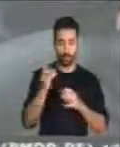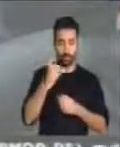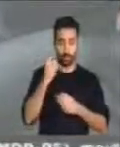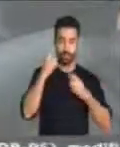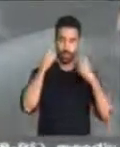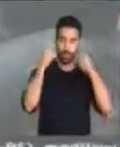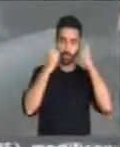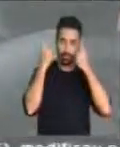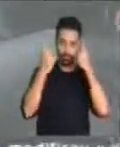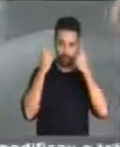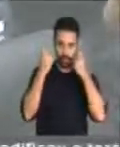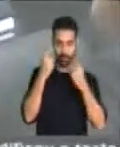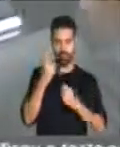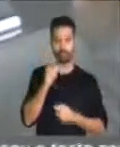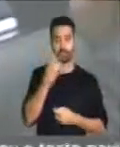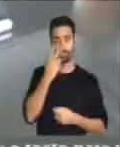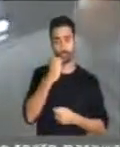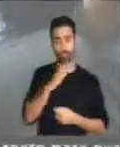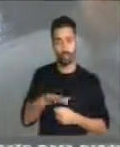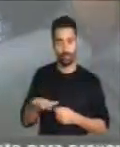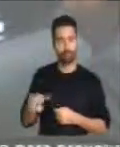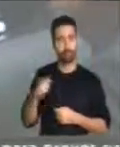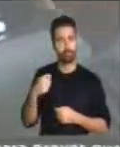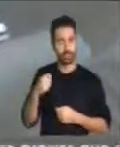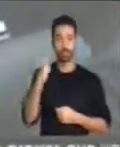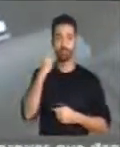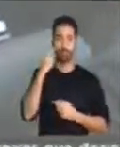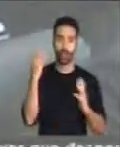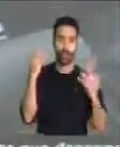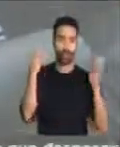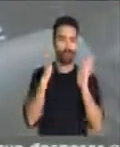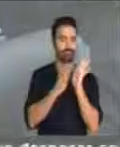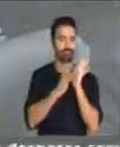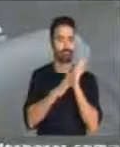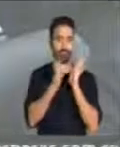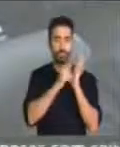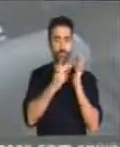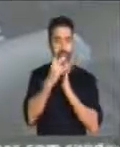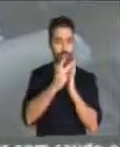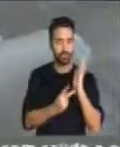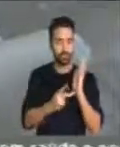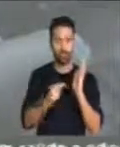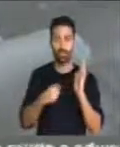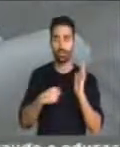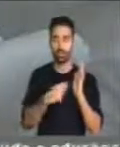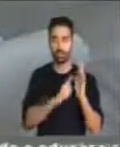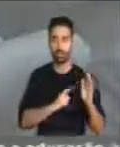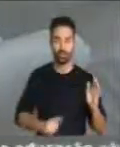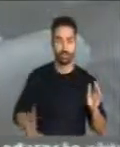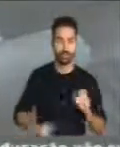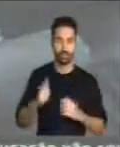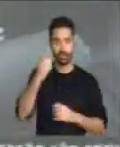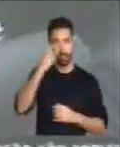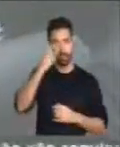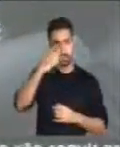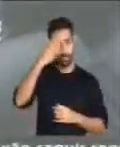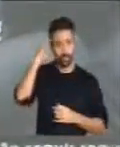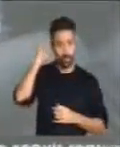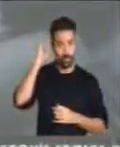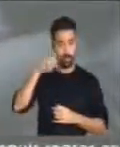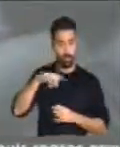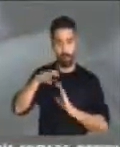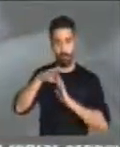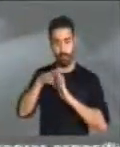infância, temos sim que comemorarmos esse grande projeto lançado no governo Michel Temer, que é o programa